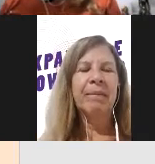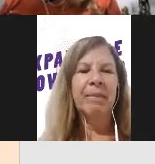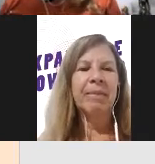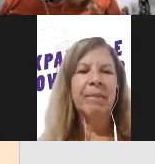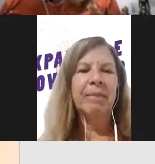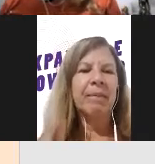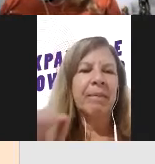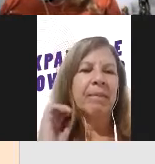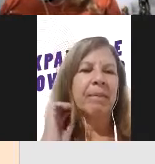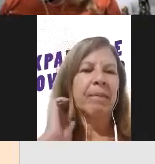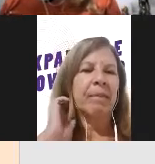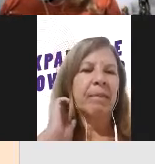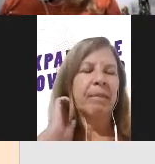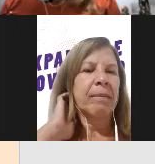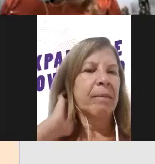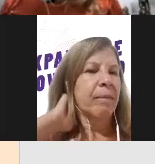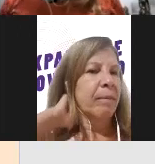se ninguém tiver mais nada...